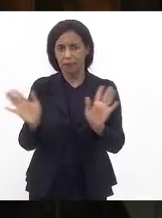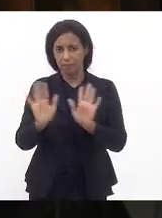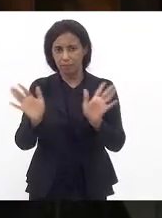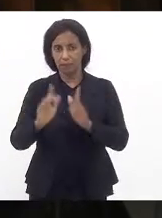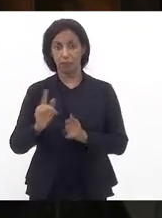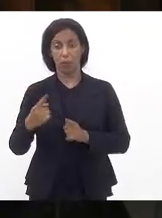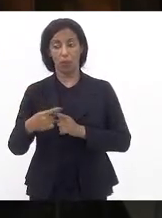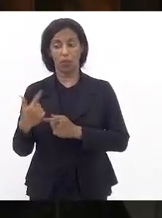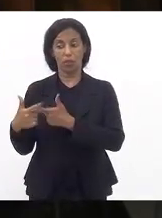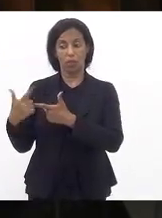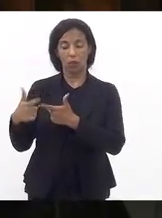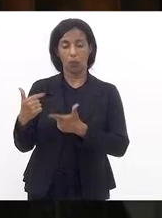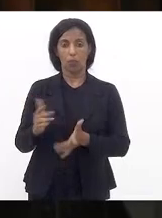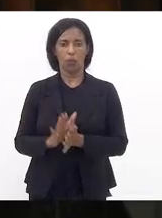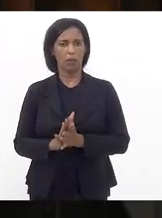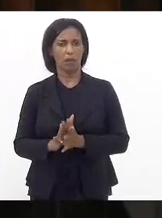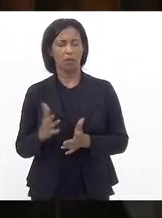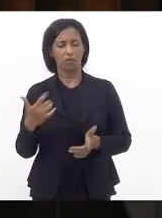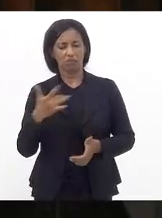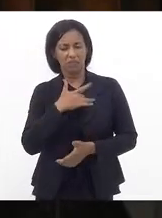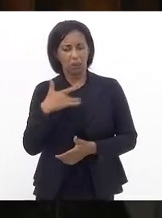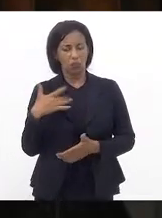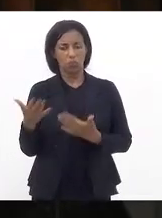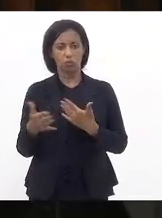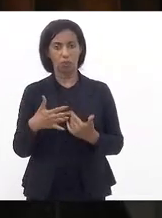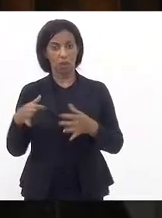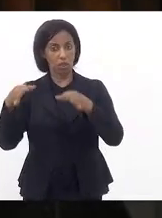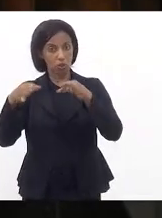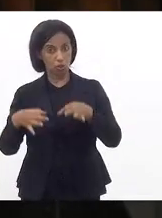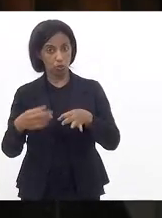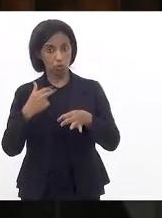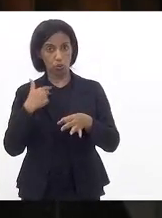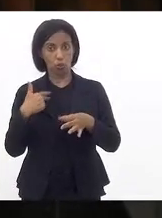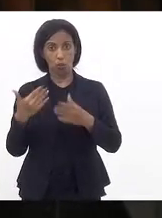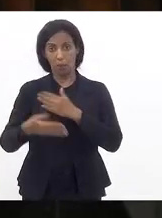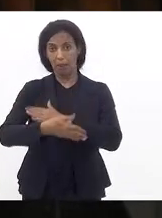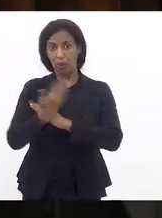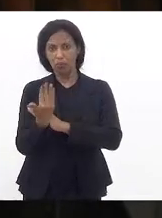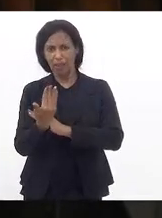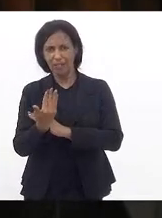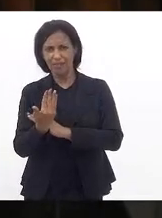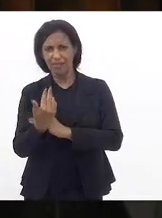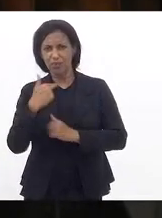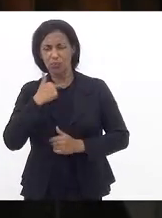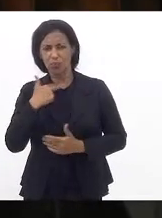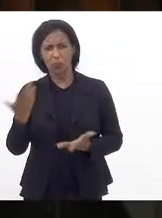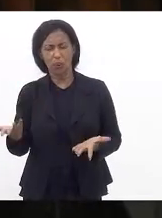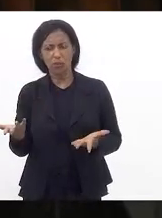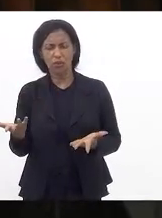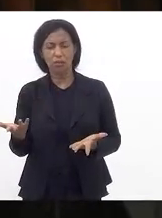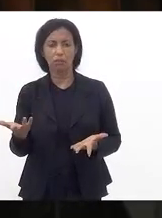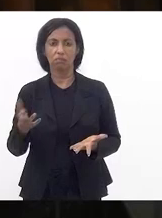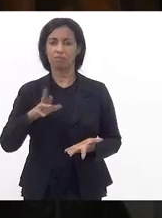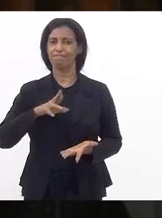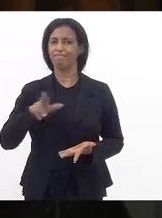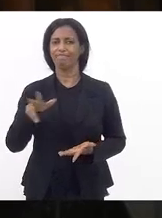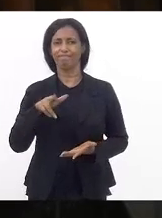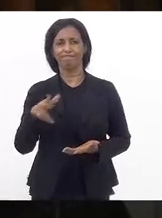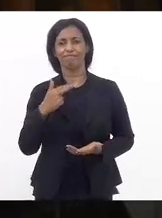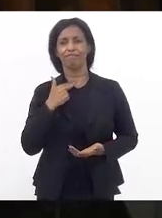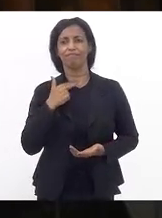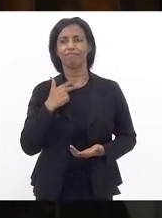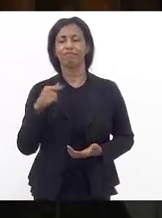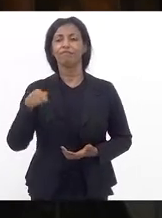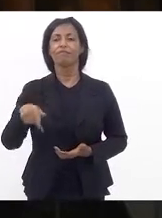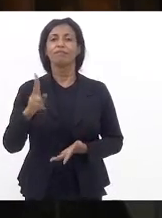porque tem um problema Cebolinha qualquer coisa que seja é justo ele não poderia pegar um táxi quer provavelmente não